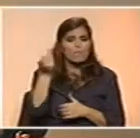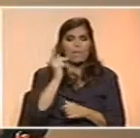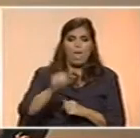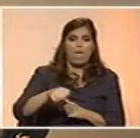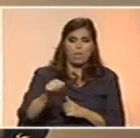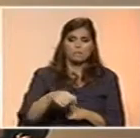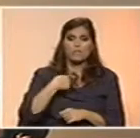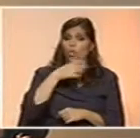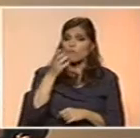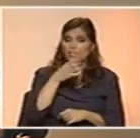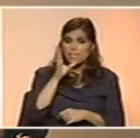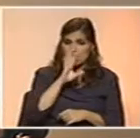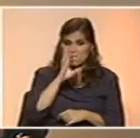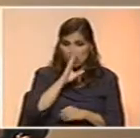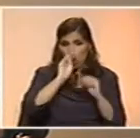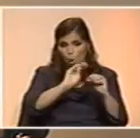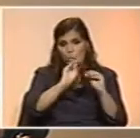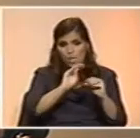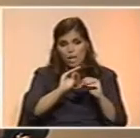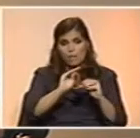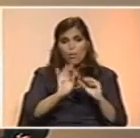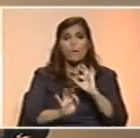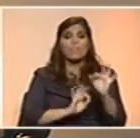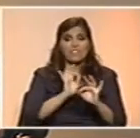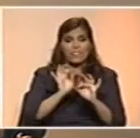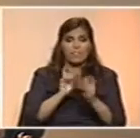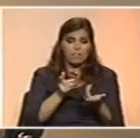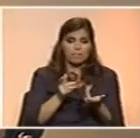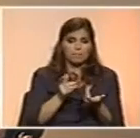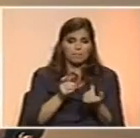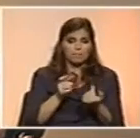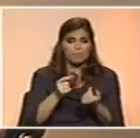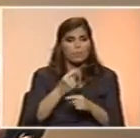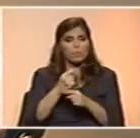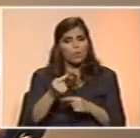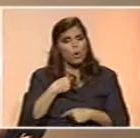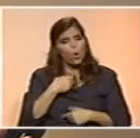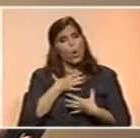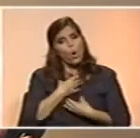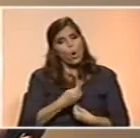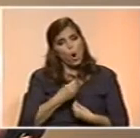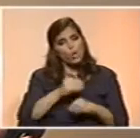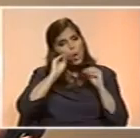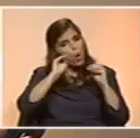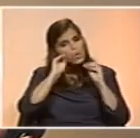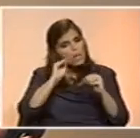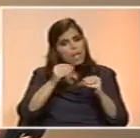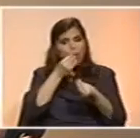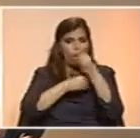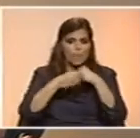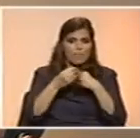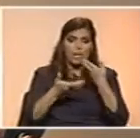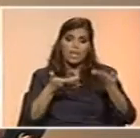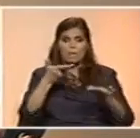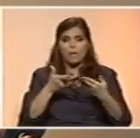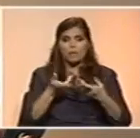diria que se tivesse que aconselhar alguma dieta... Porque eu, eu gosto de aconselhar uma alimentação equilibrada e